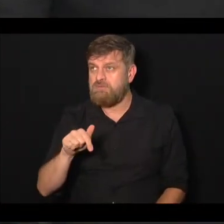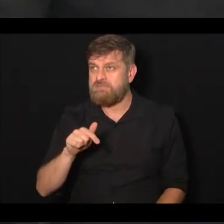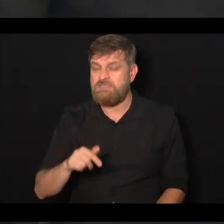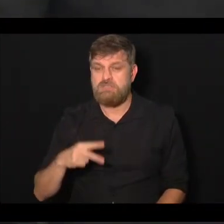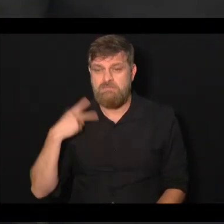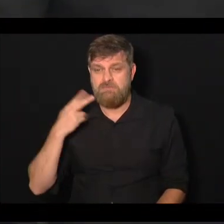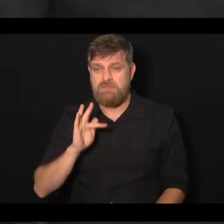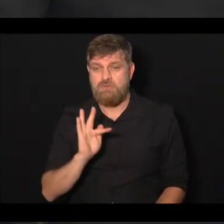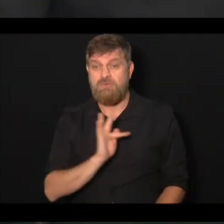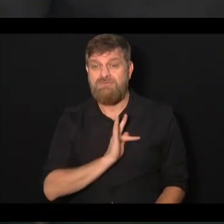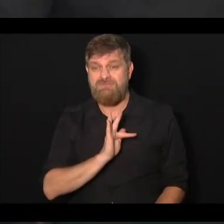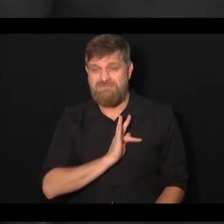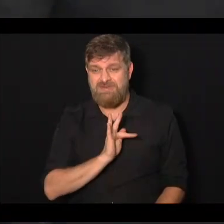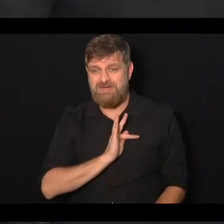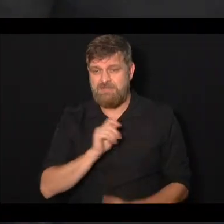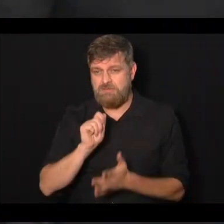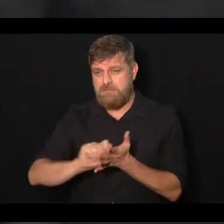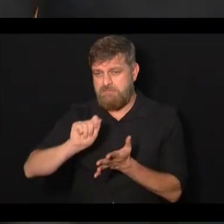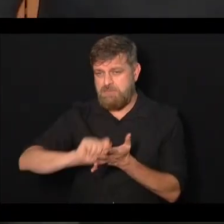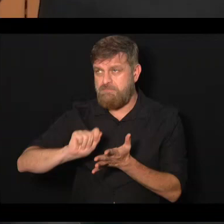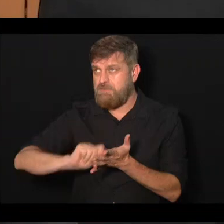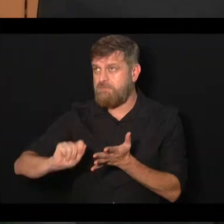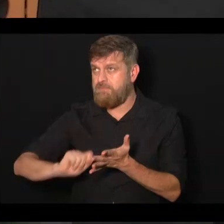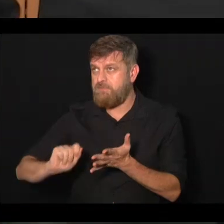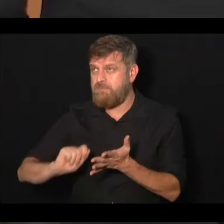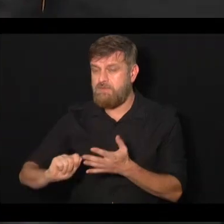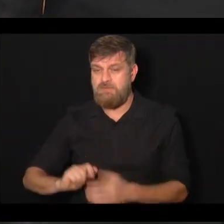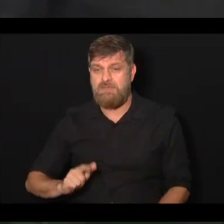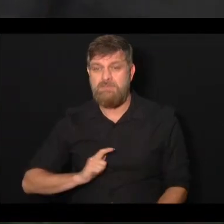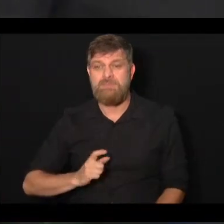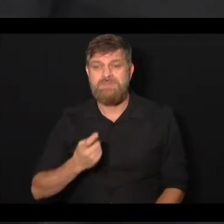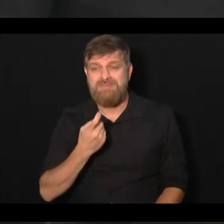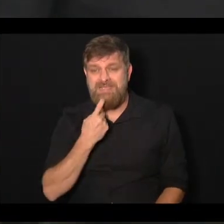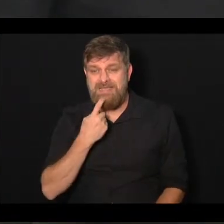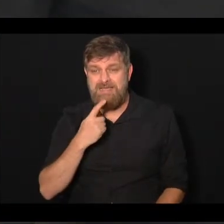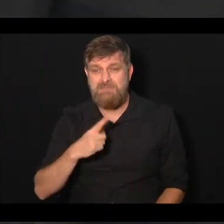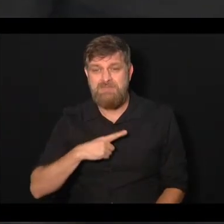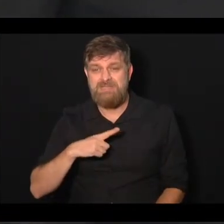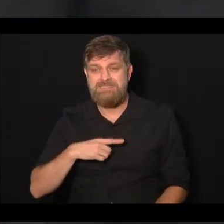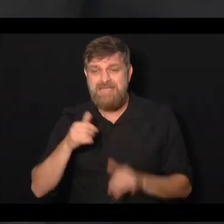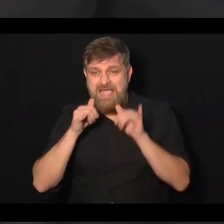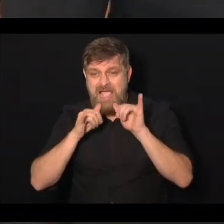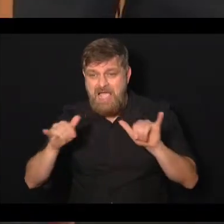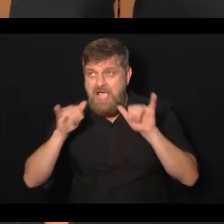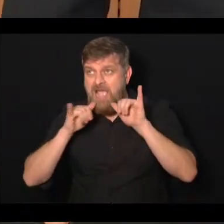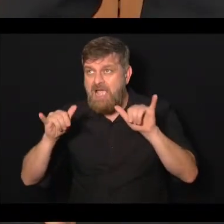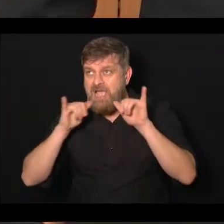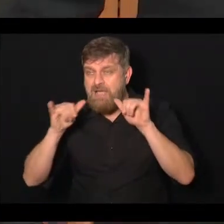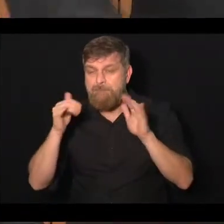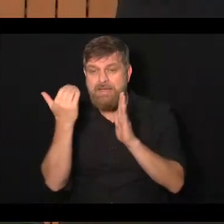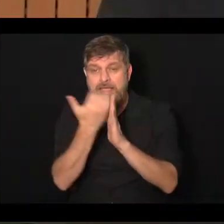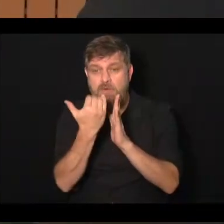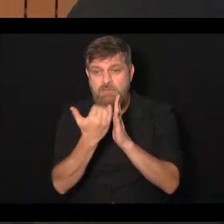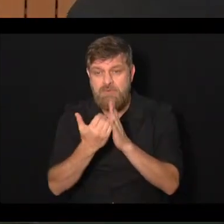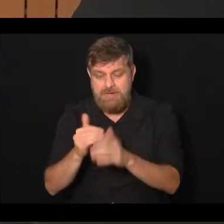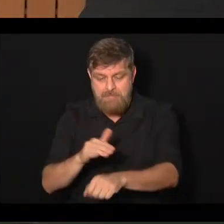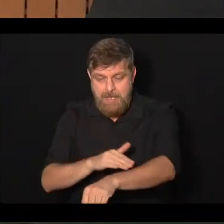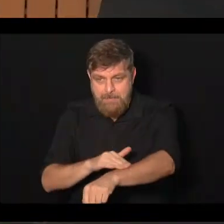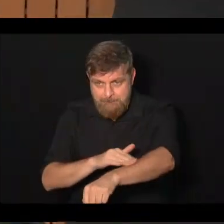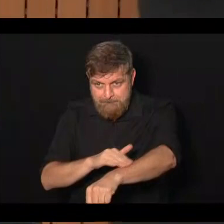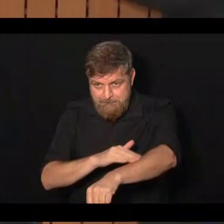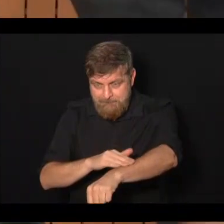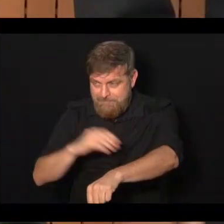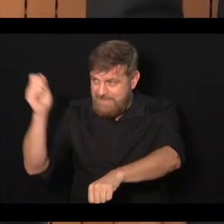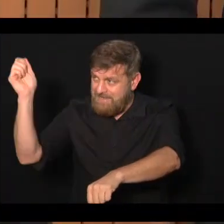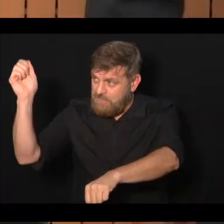processo 225846, de autoria do vereador senhor Fernando Mendes, que institui o programa de prevenção ao câncer de